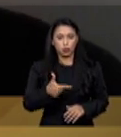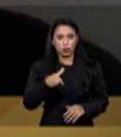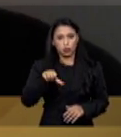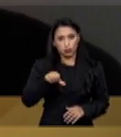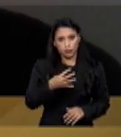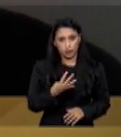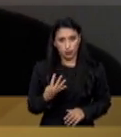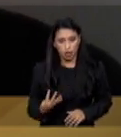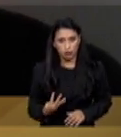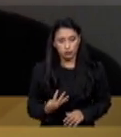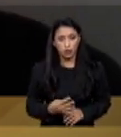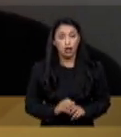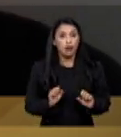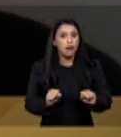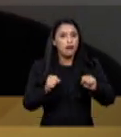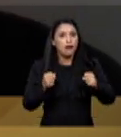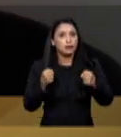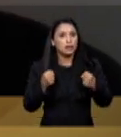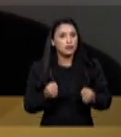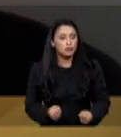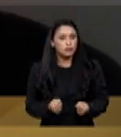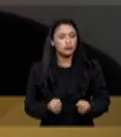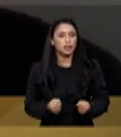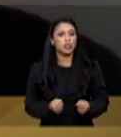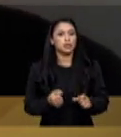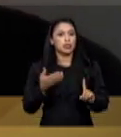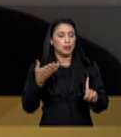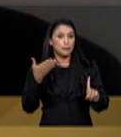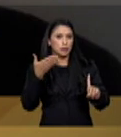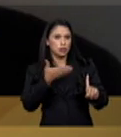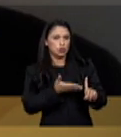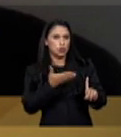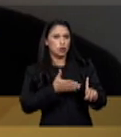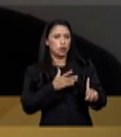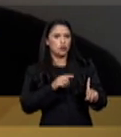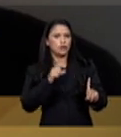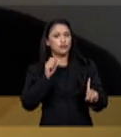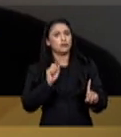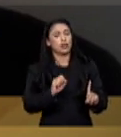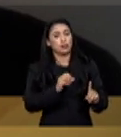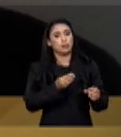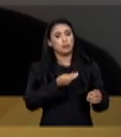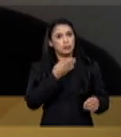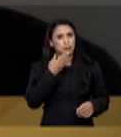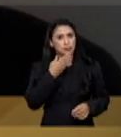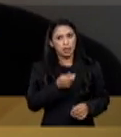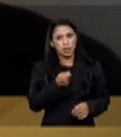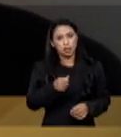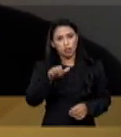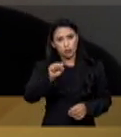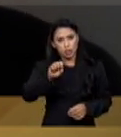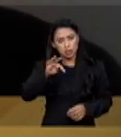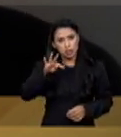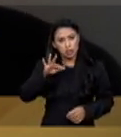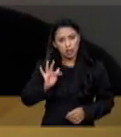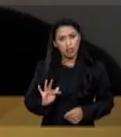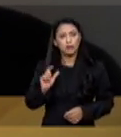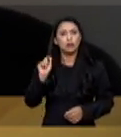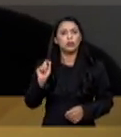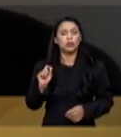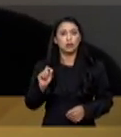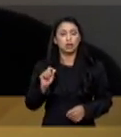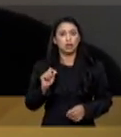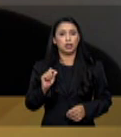504-65-1294, a defesa técnica do paciente submete ao Supremo Tribunal Federal a pretensão